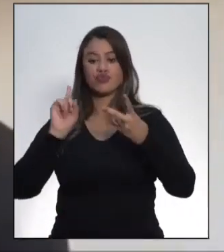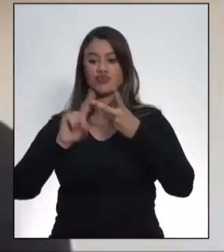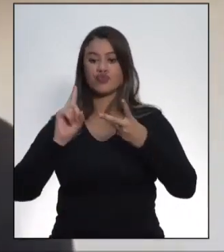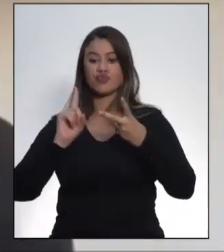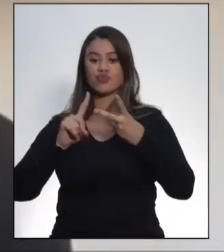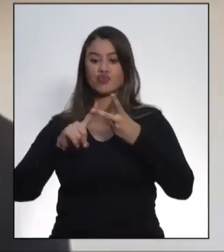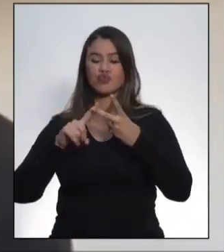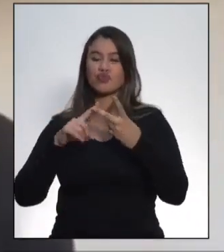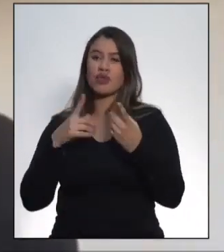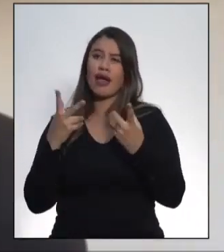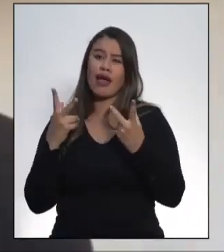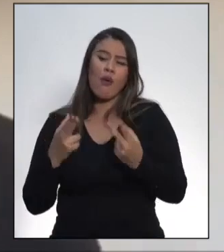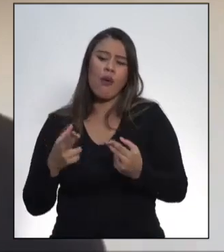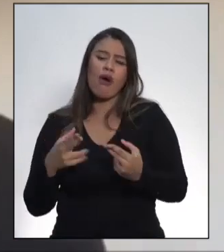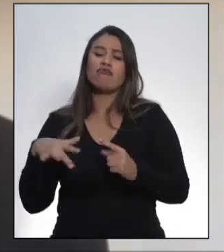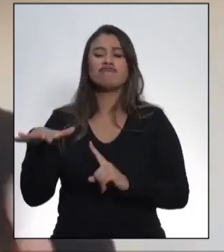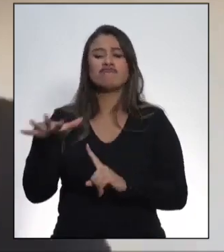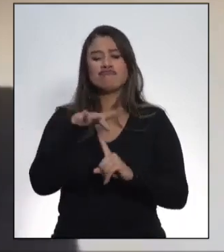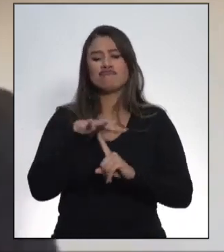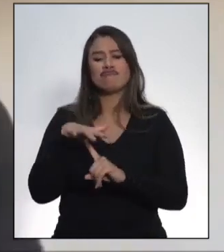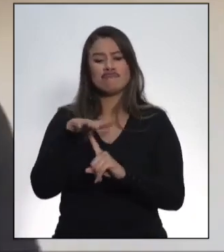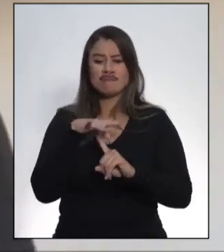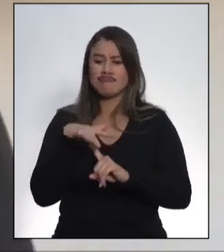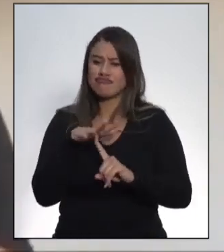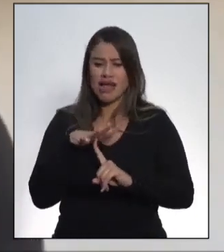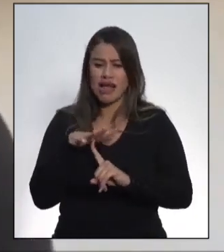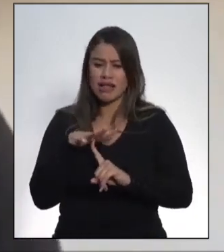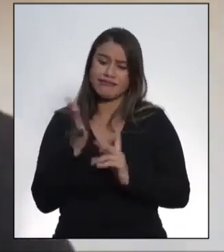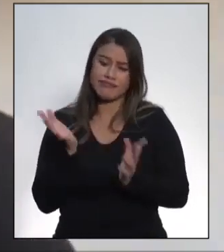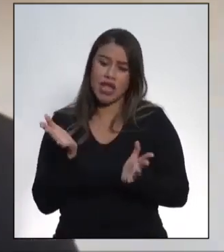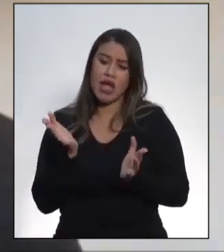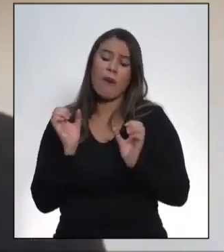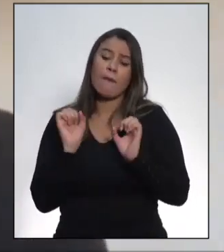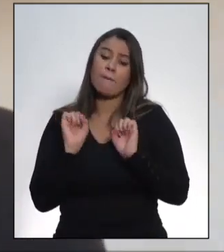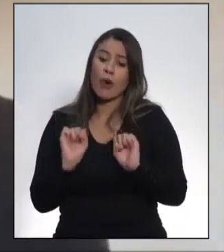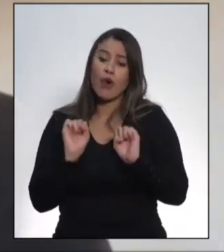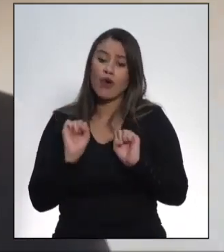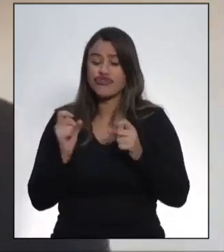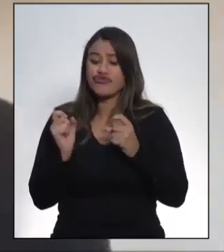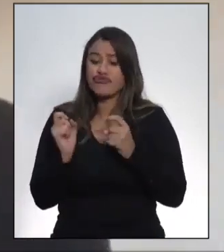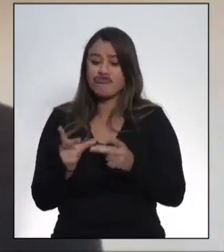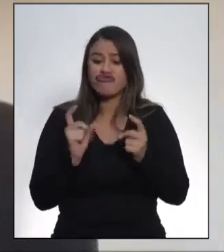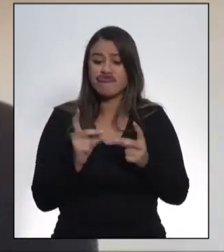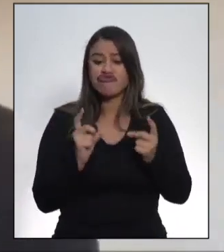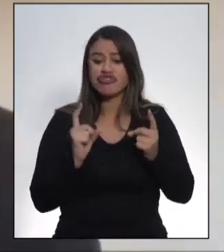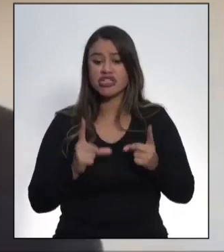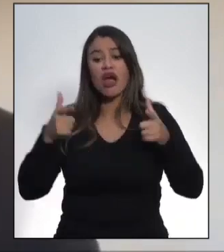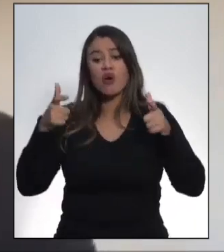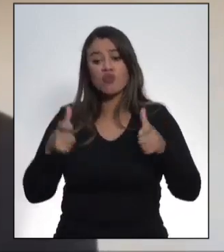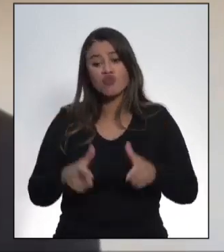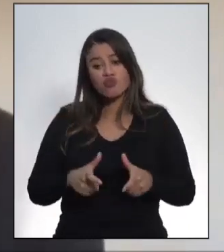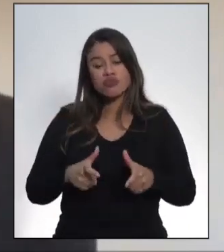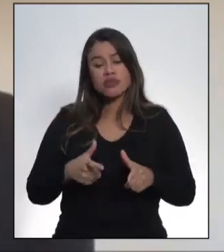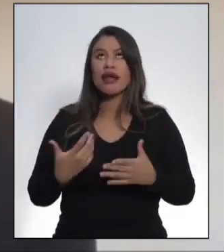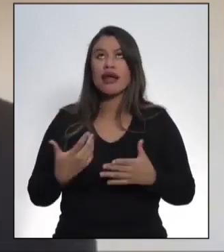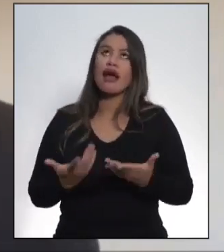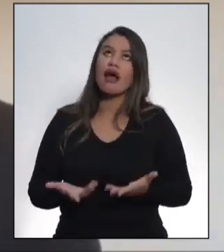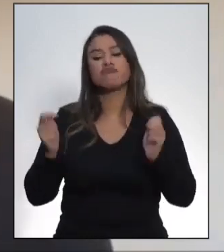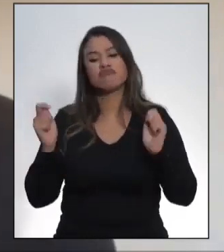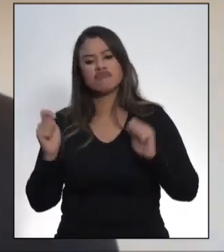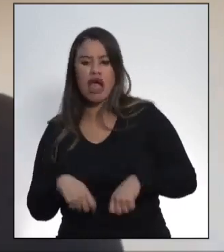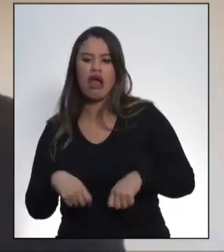produto? Você pode vender esse produto pela internet, é o caso do Descomplica, mas nem todos os produtos são vendidos pela internet.